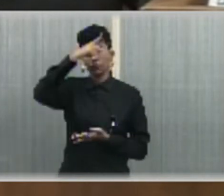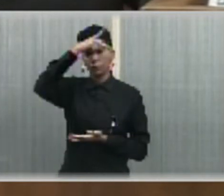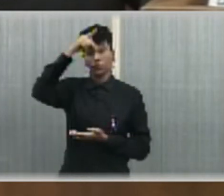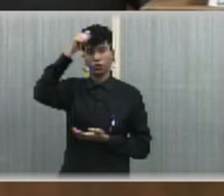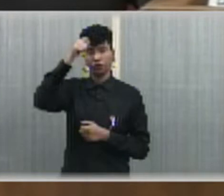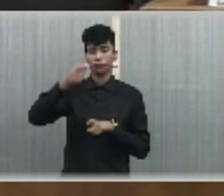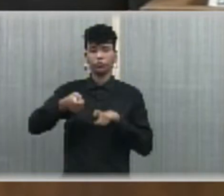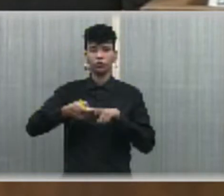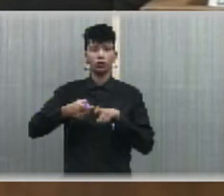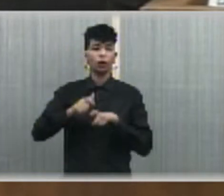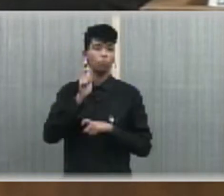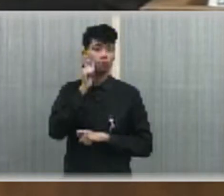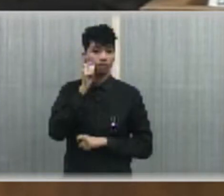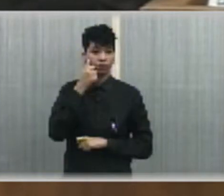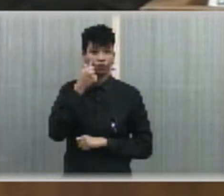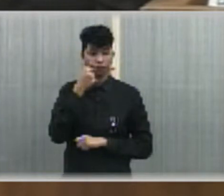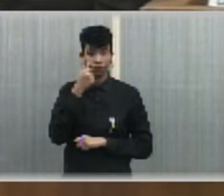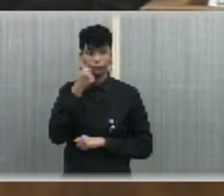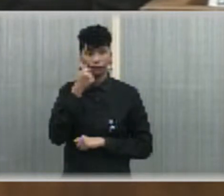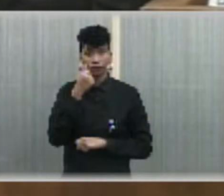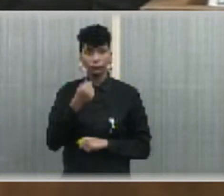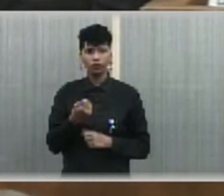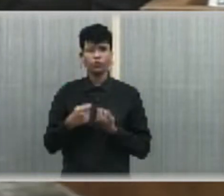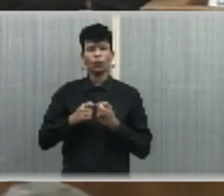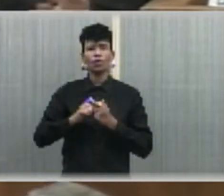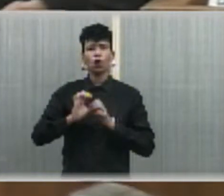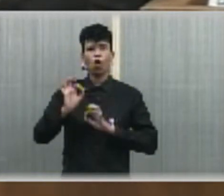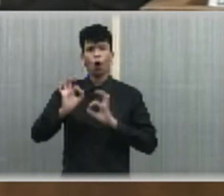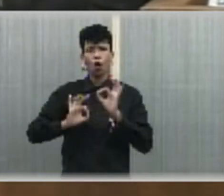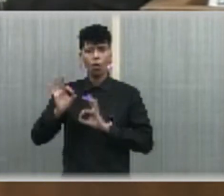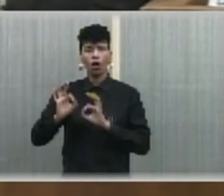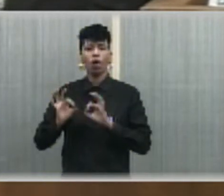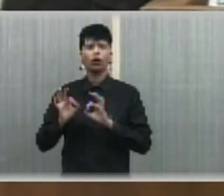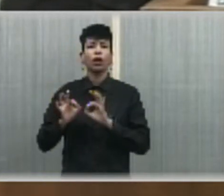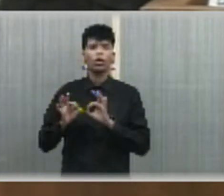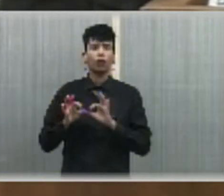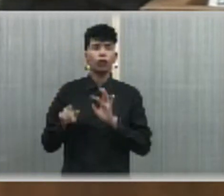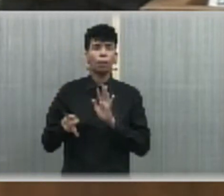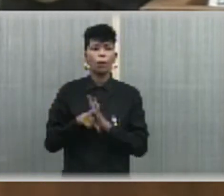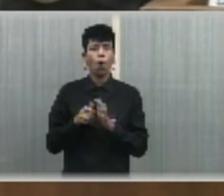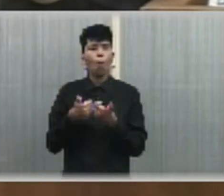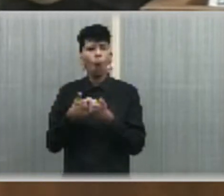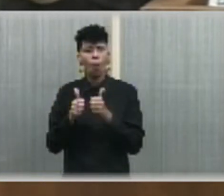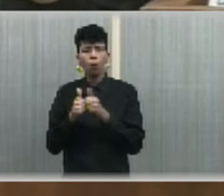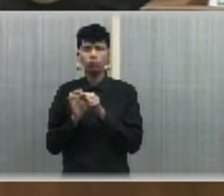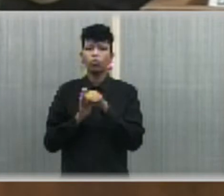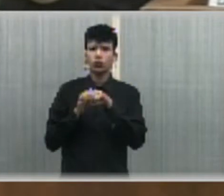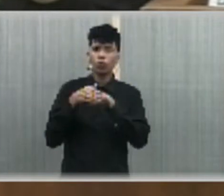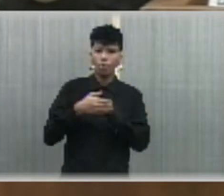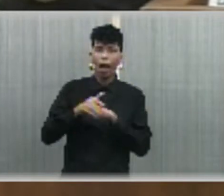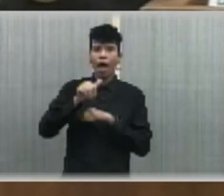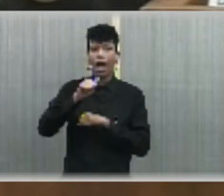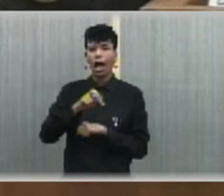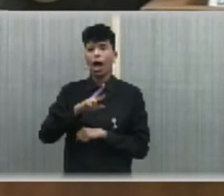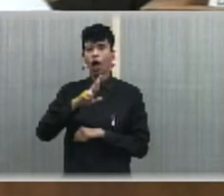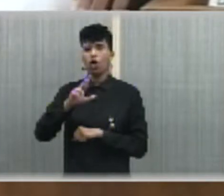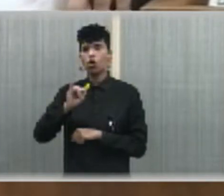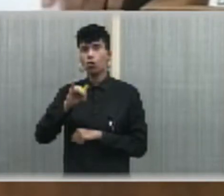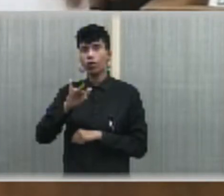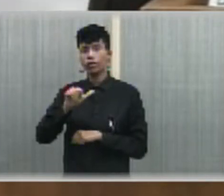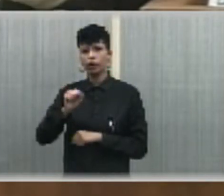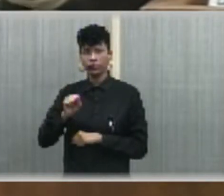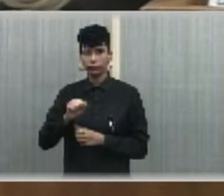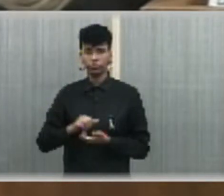Teresina, doutor Pessoa, solicitando imediata regularização da linha de transporte coletivo dos bairros Aroeira, Nova Conquista.